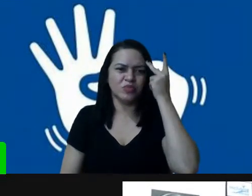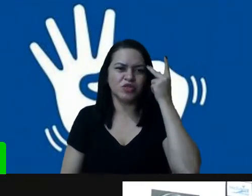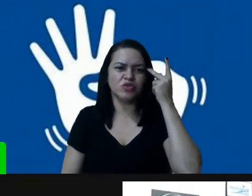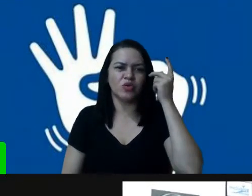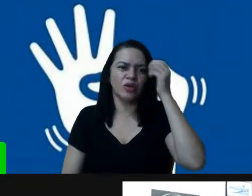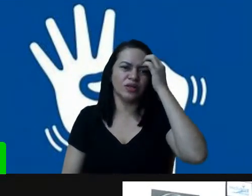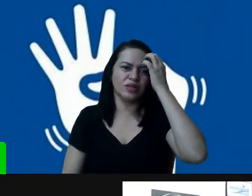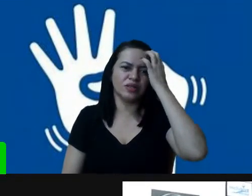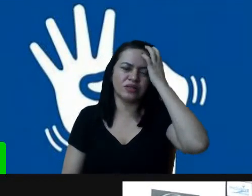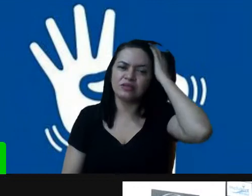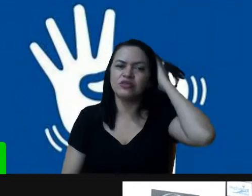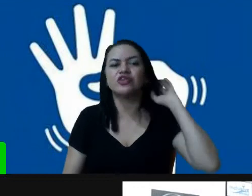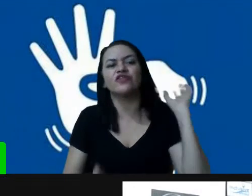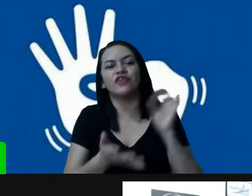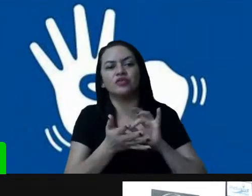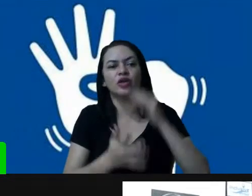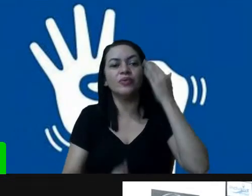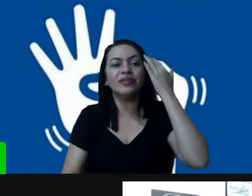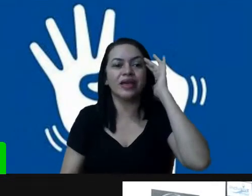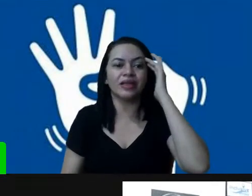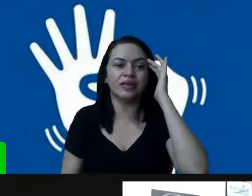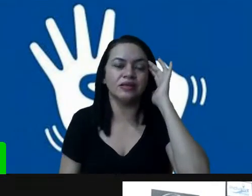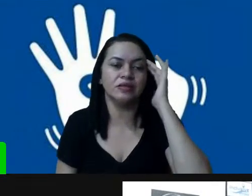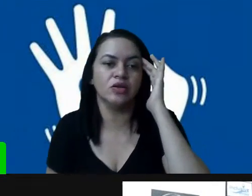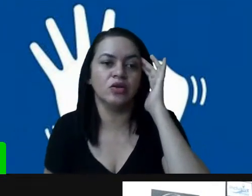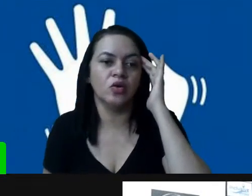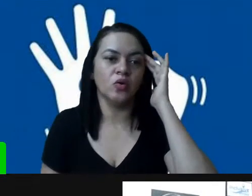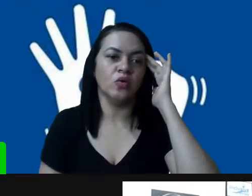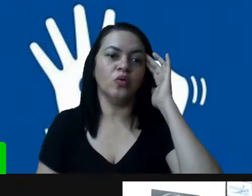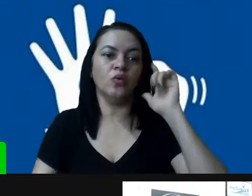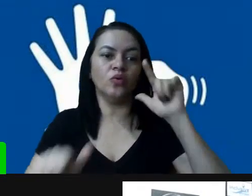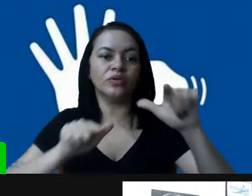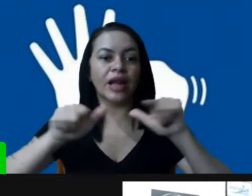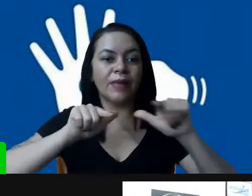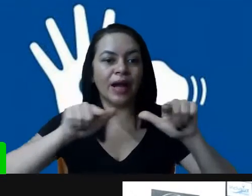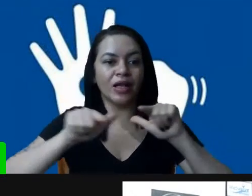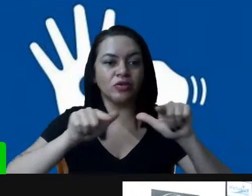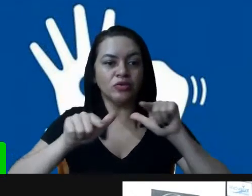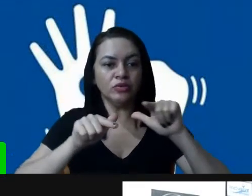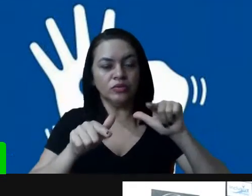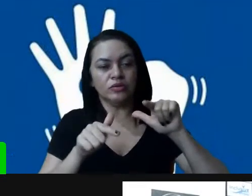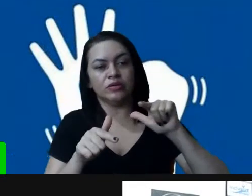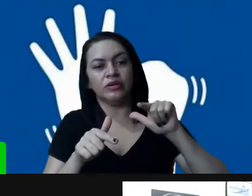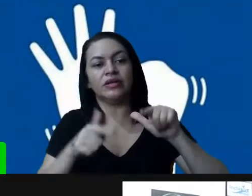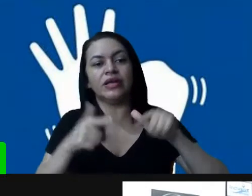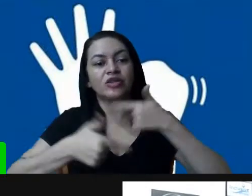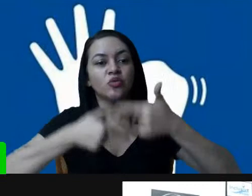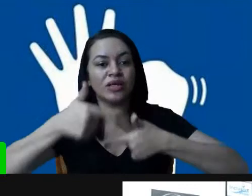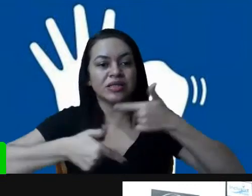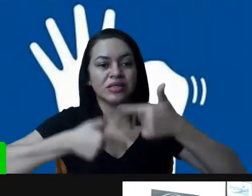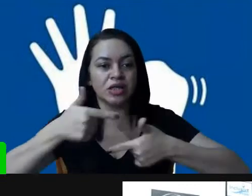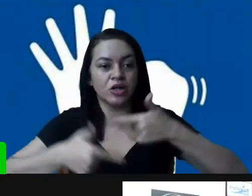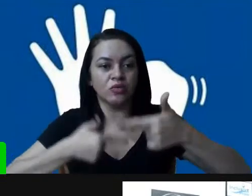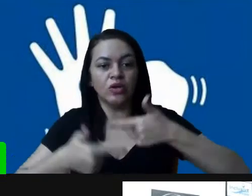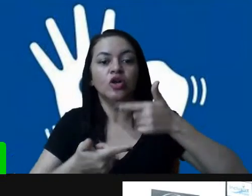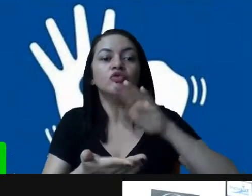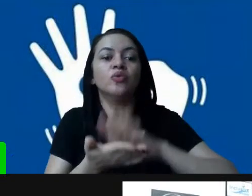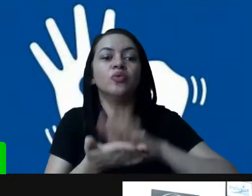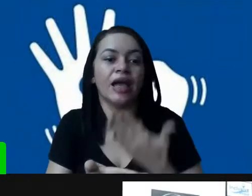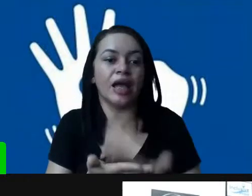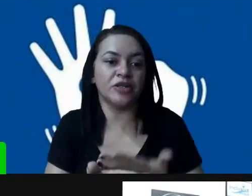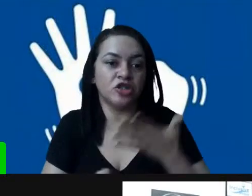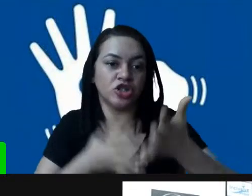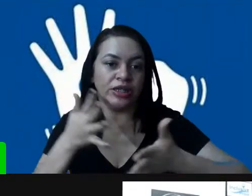Muitas pessoas, de fato, não entendem o trabalho e a atuação